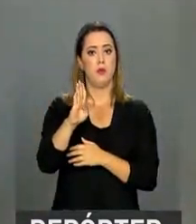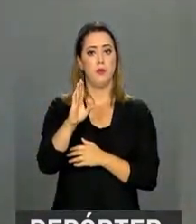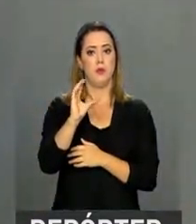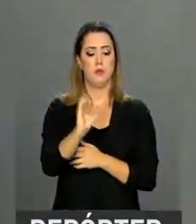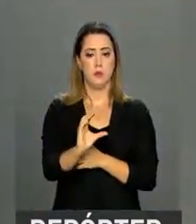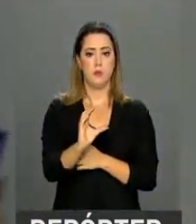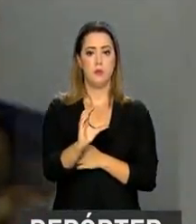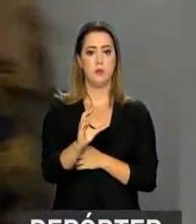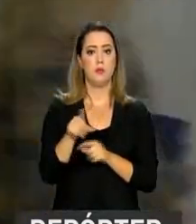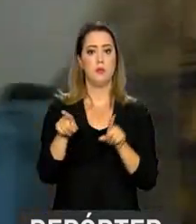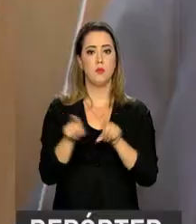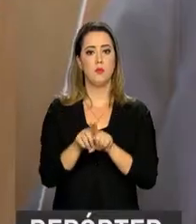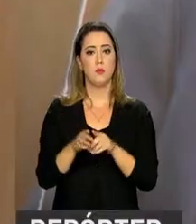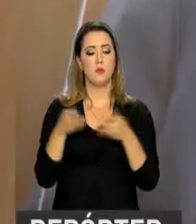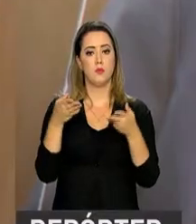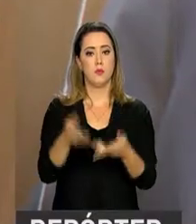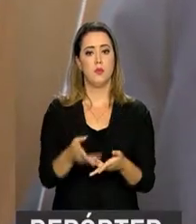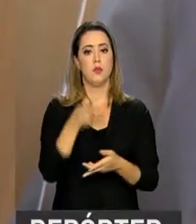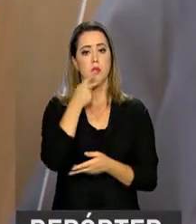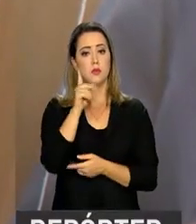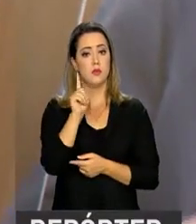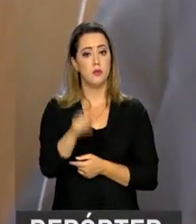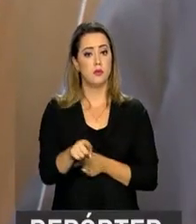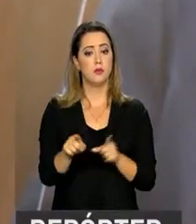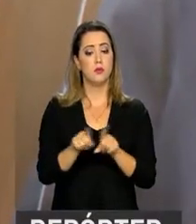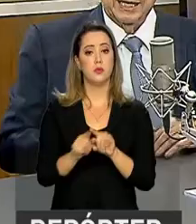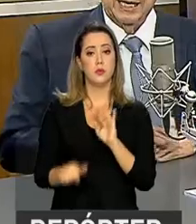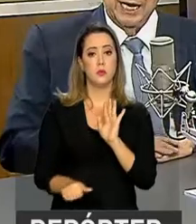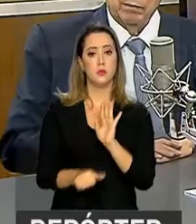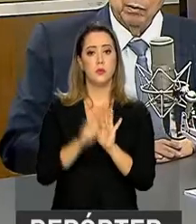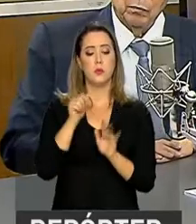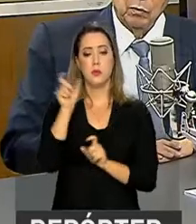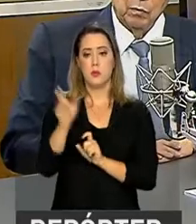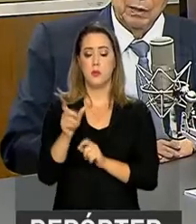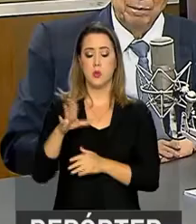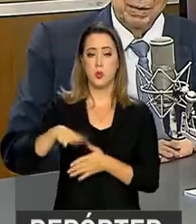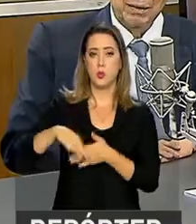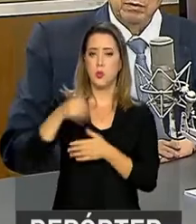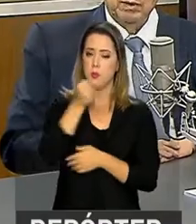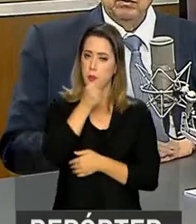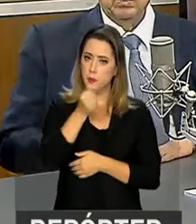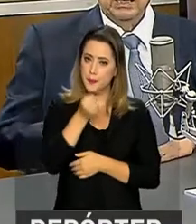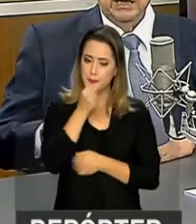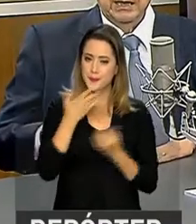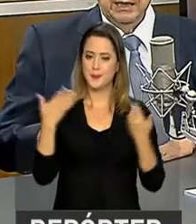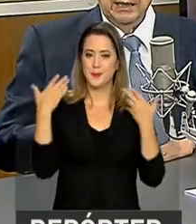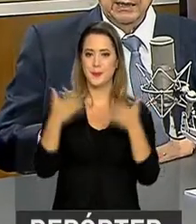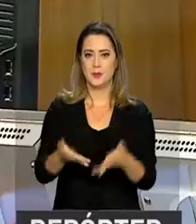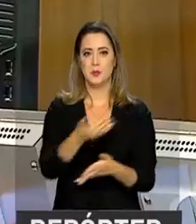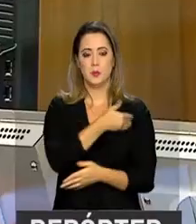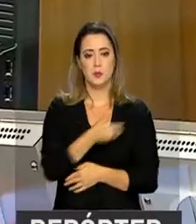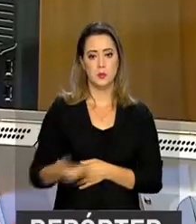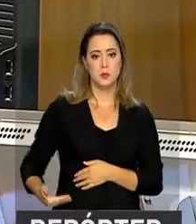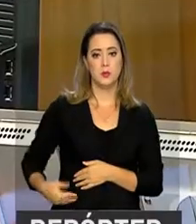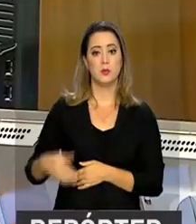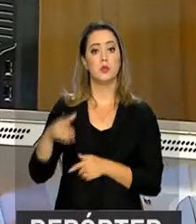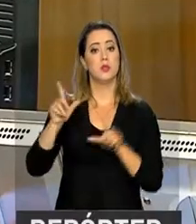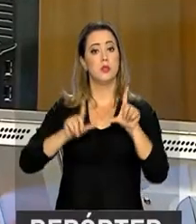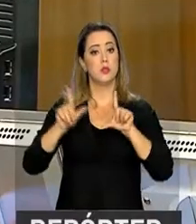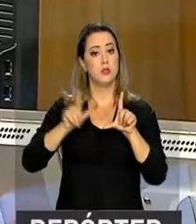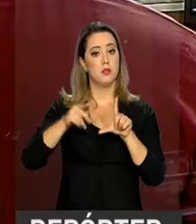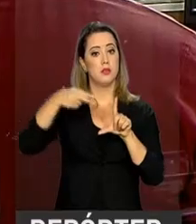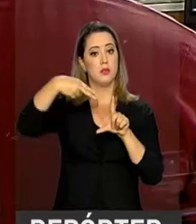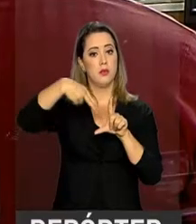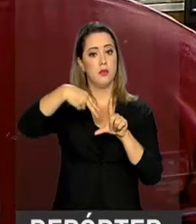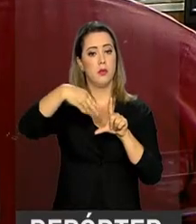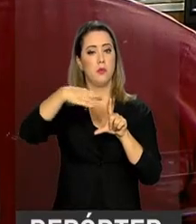brasil de comunicação henrique meirelles foi o primeiro entrevistado do programa por dentro do governo da tvnbr